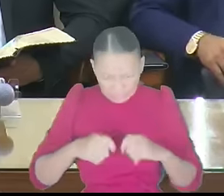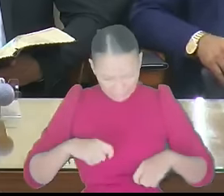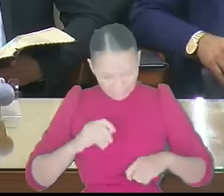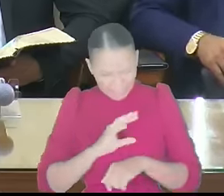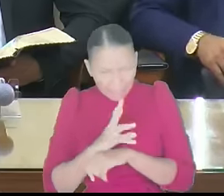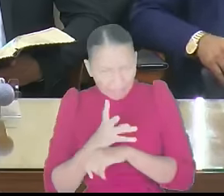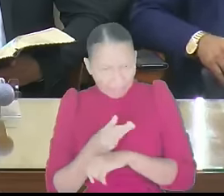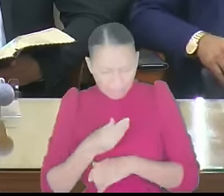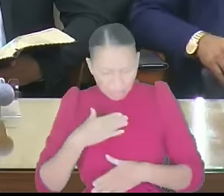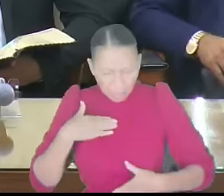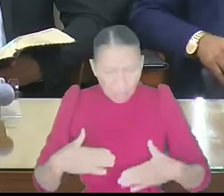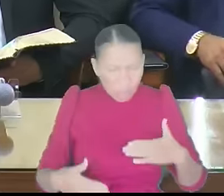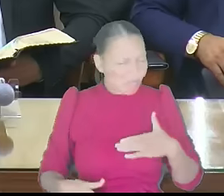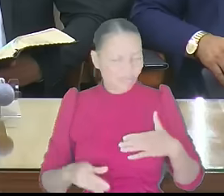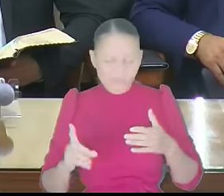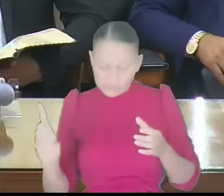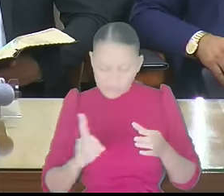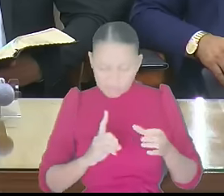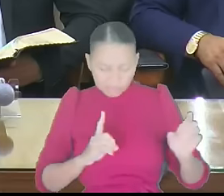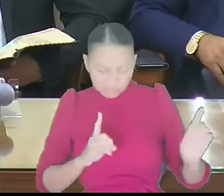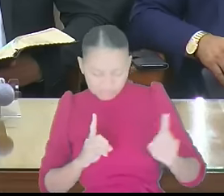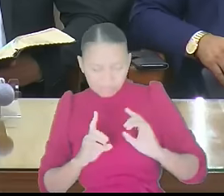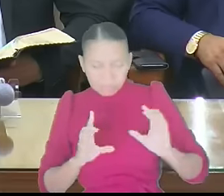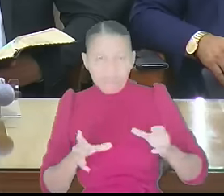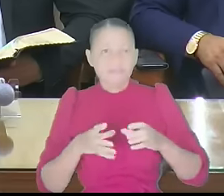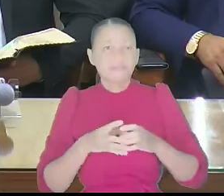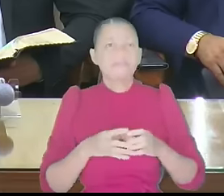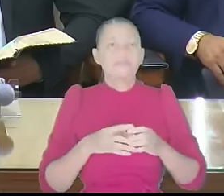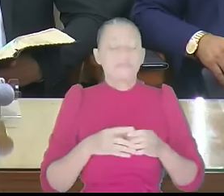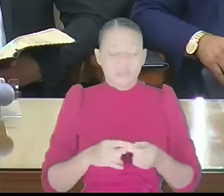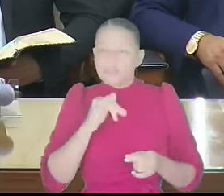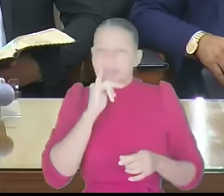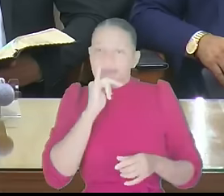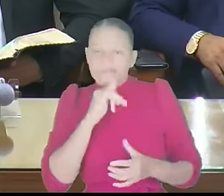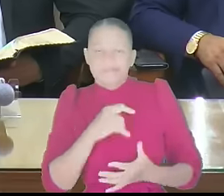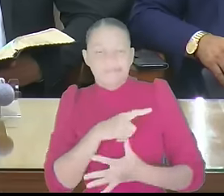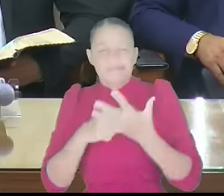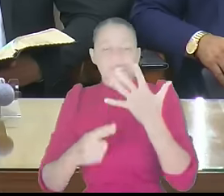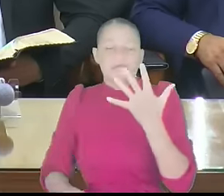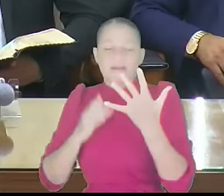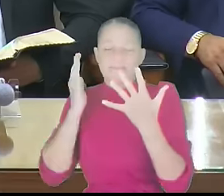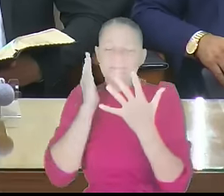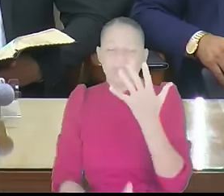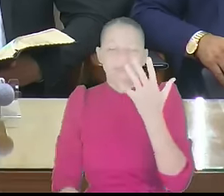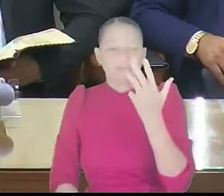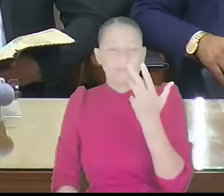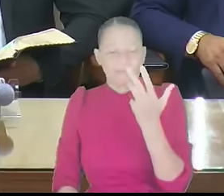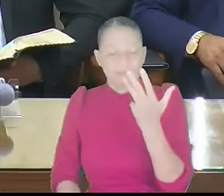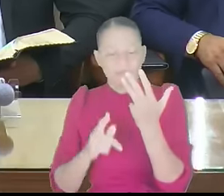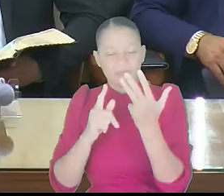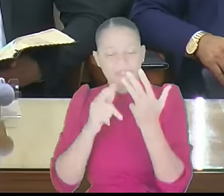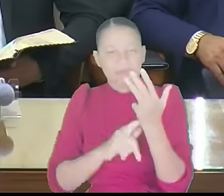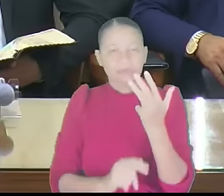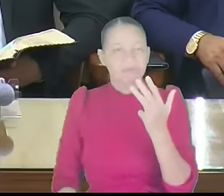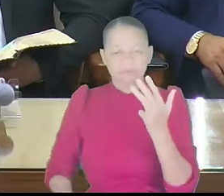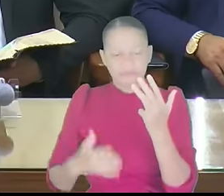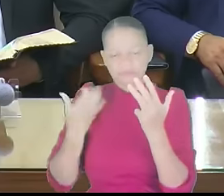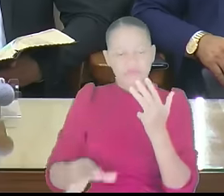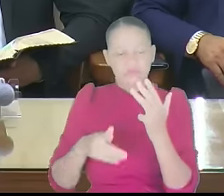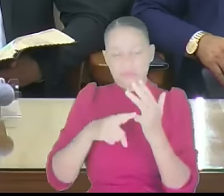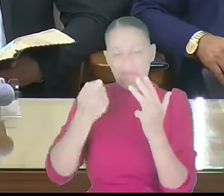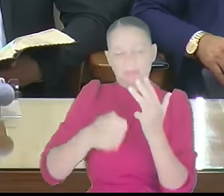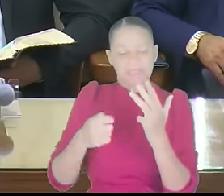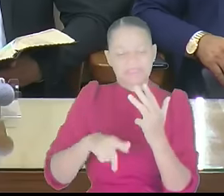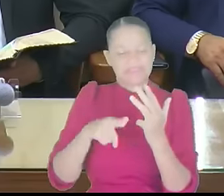Você é um membro. E se amputar um dedo mindinho, o dedo mindinho se rebelar e disser que não precisa